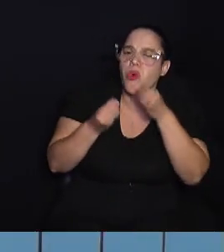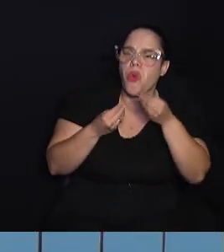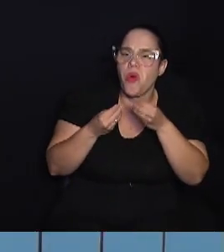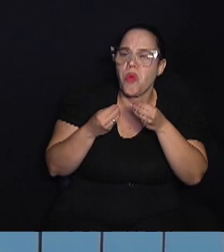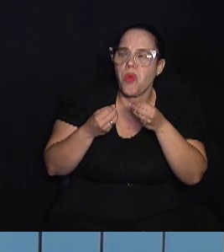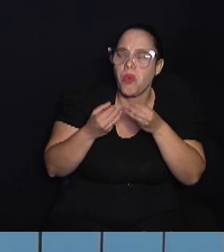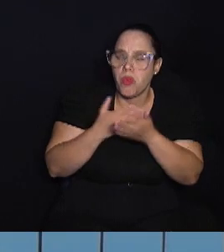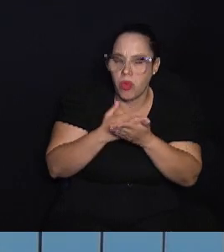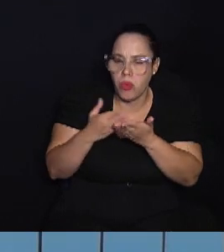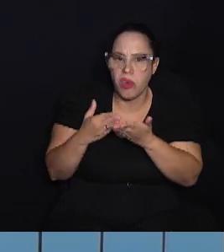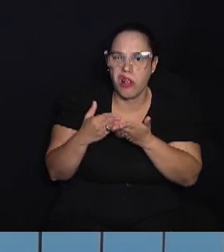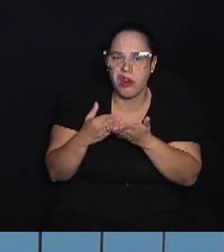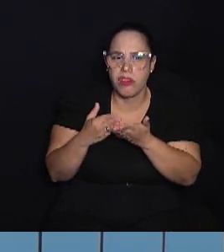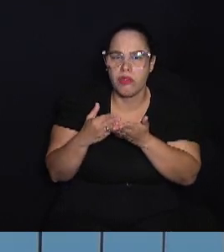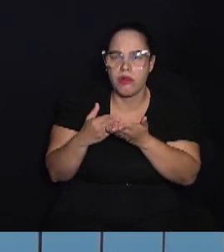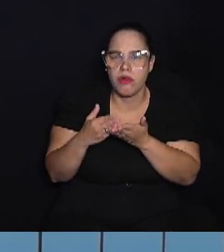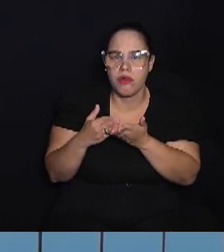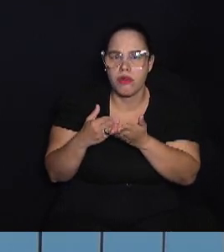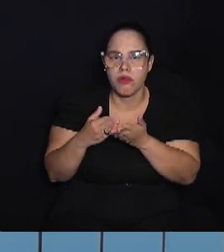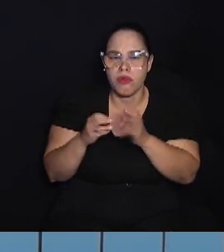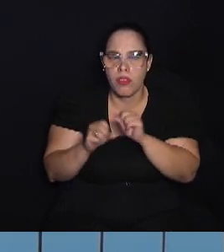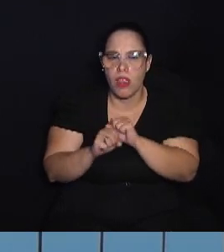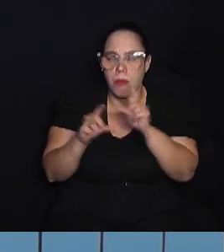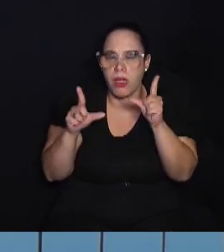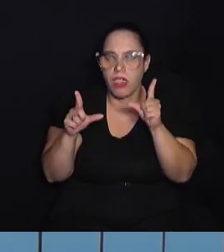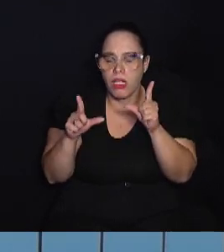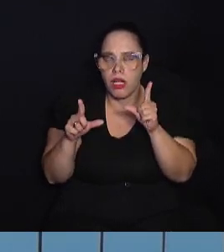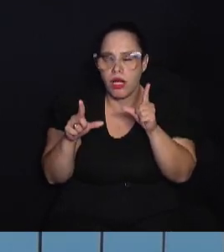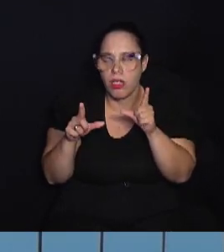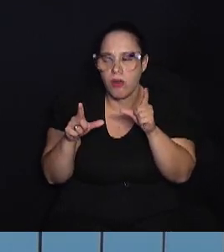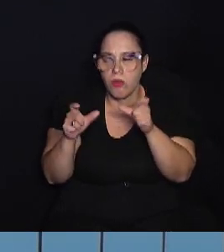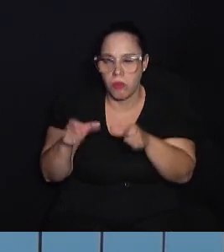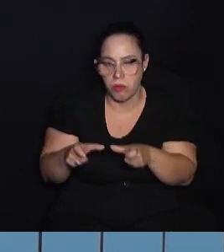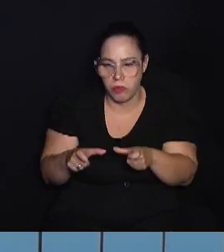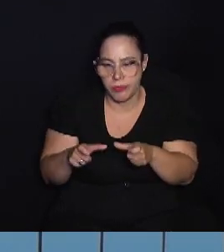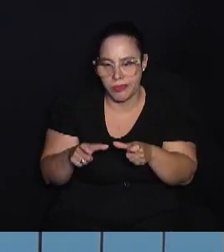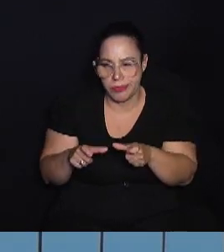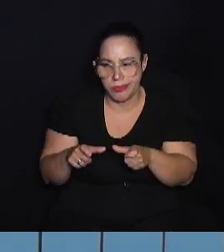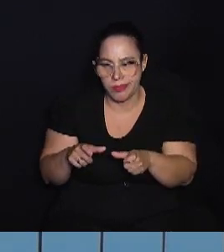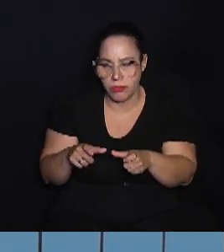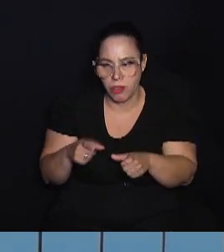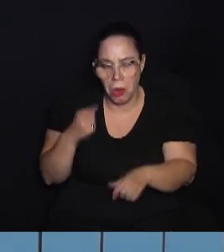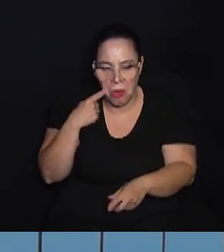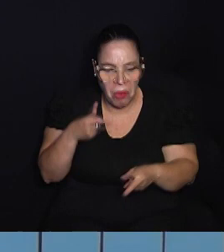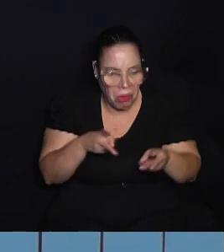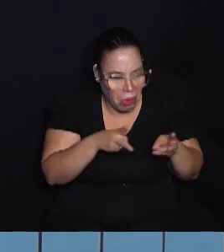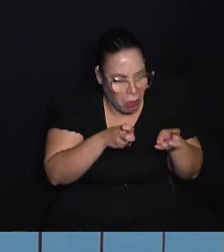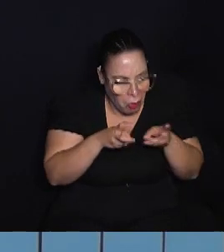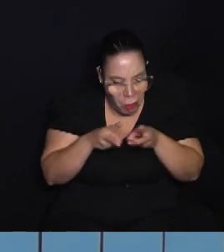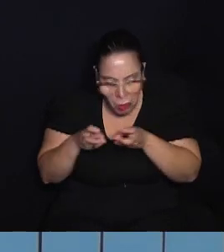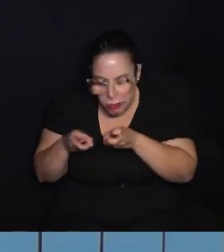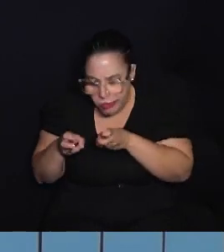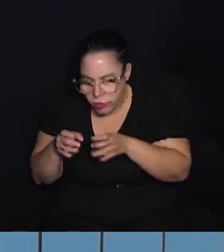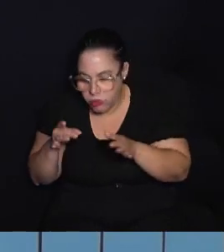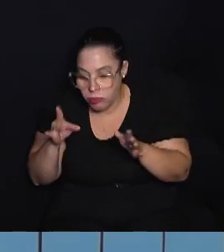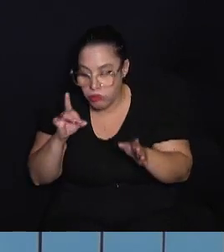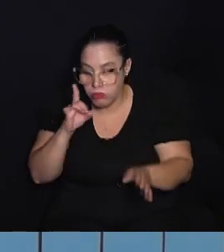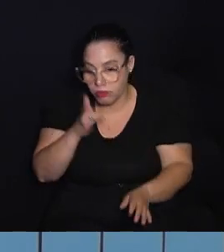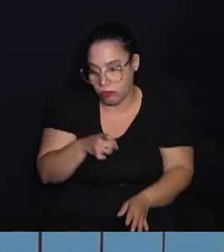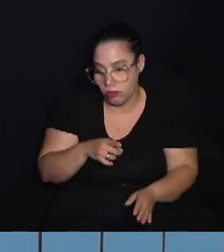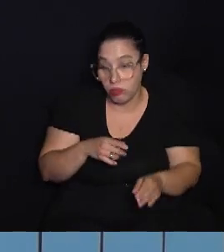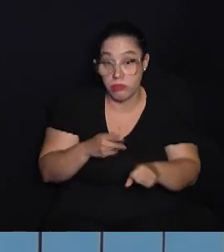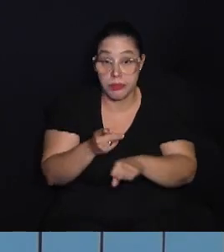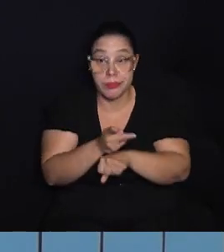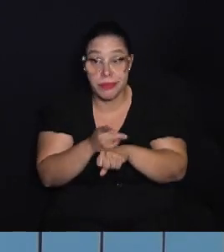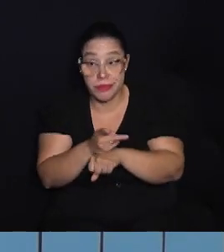eles começam a aparecer, né, para uma pessoa? O que ela tem que prestar atenção para já identificar e já